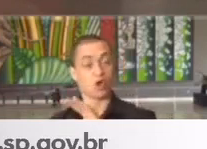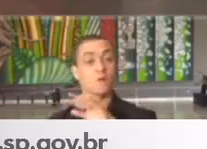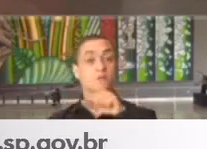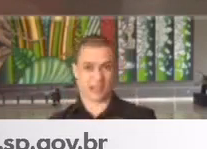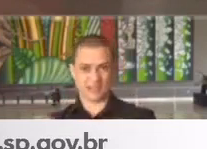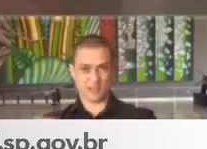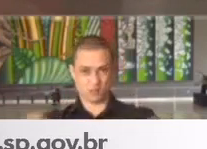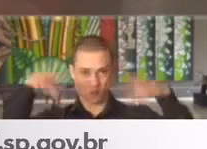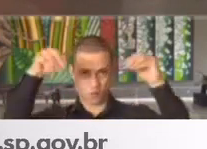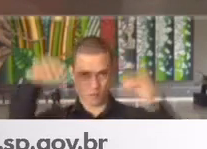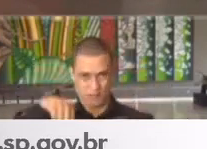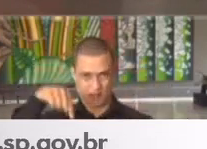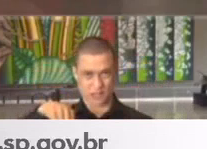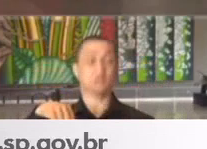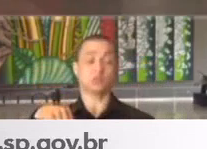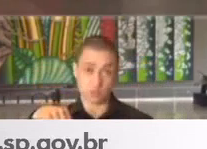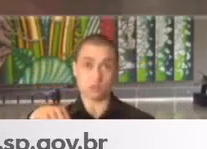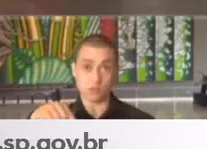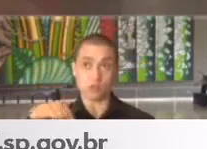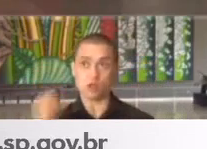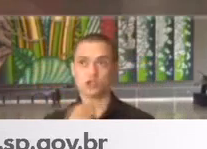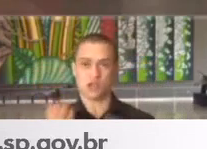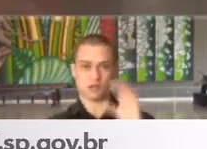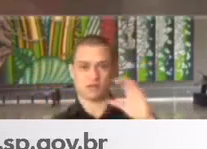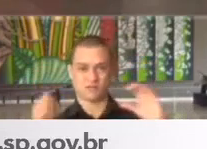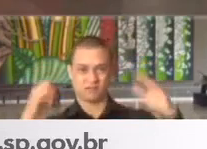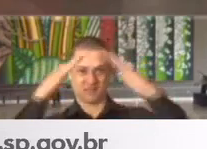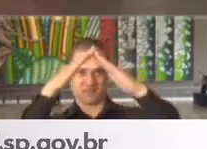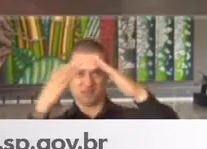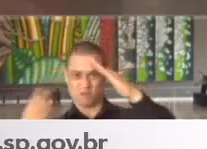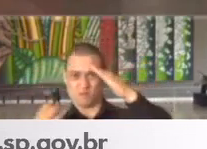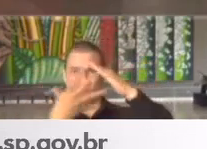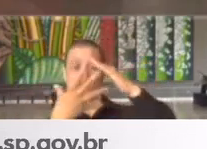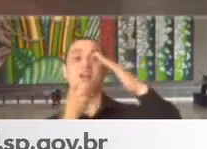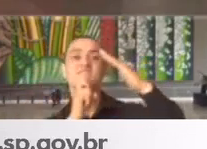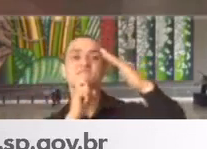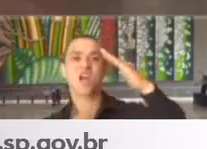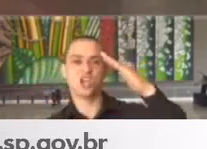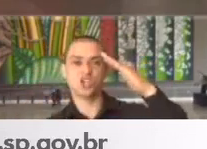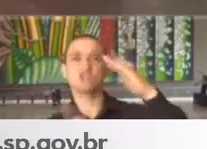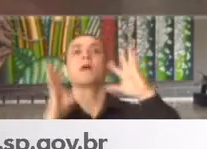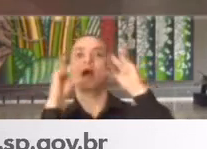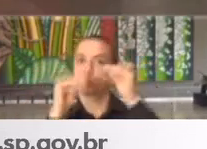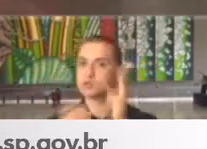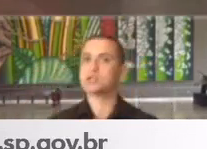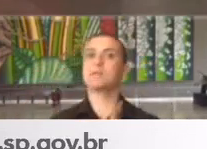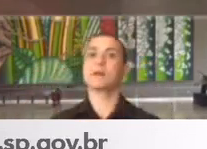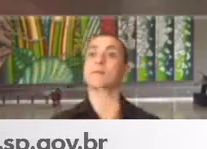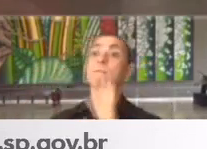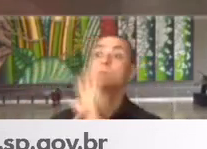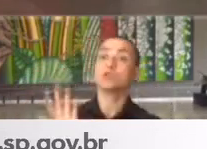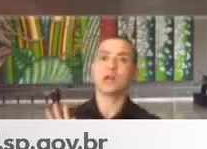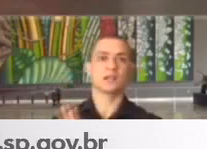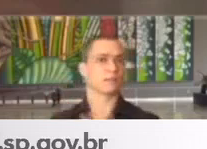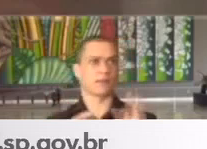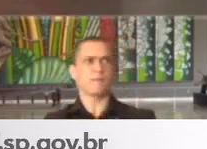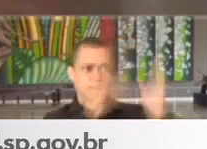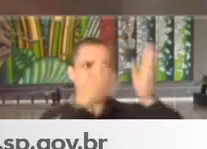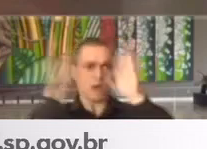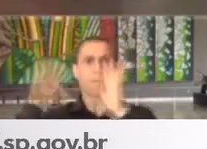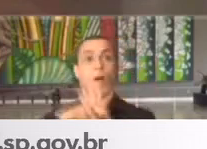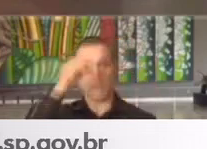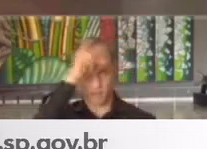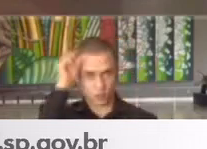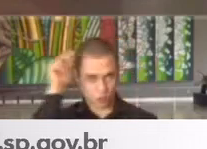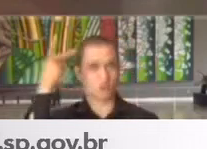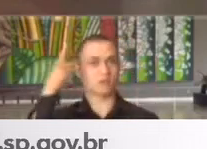Bandeirantes está na cor verde todas as noites, com uma demonstração ao lado de outros edifícios, inclusive da Prefeitura de São